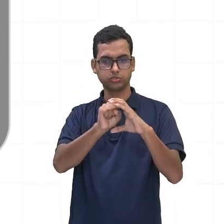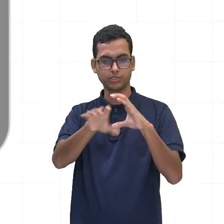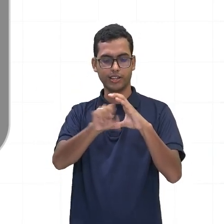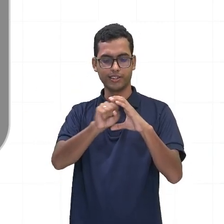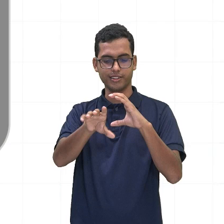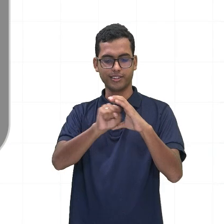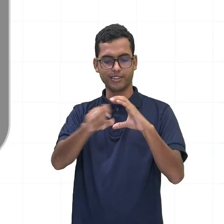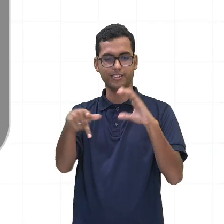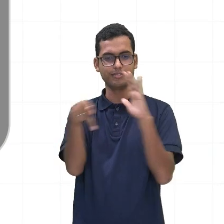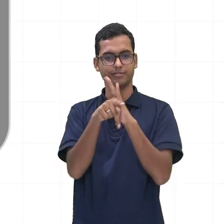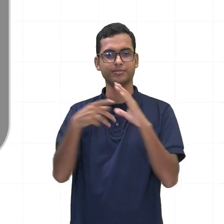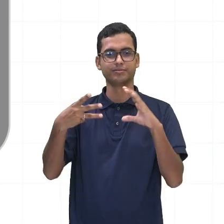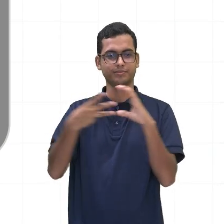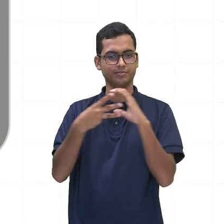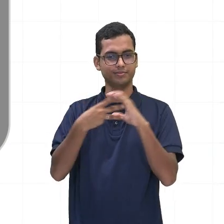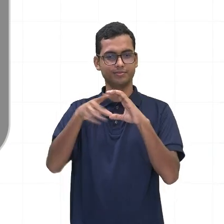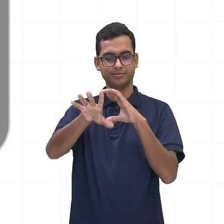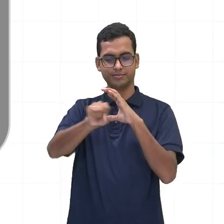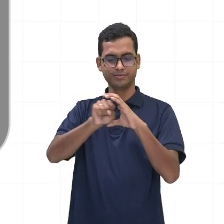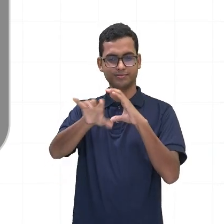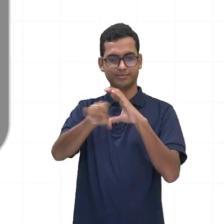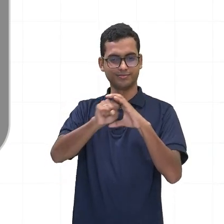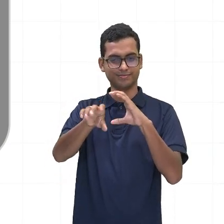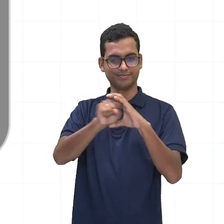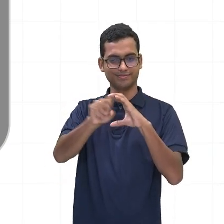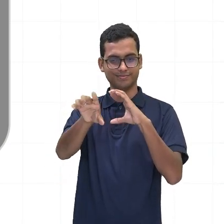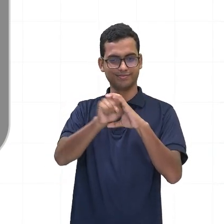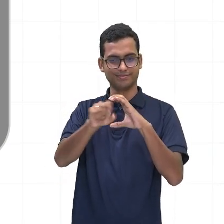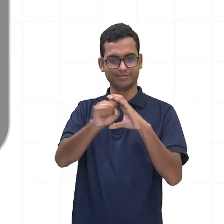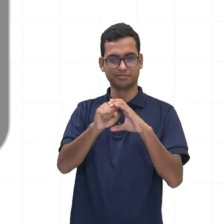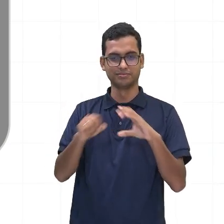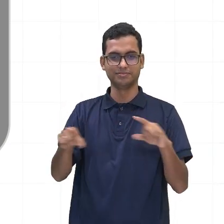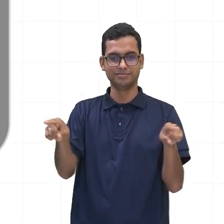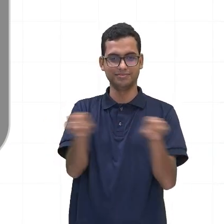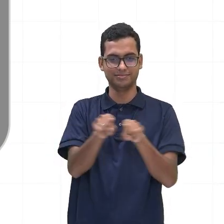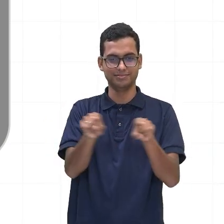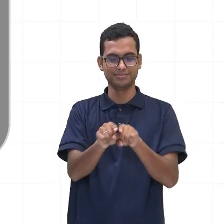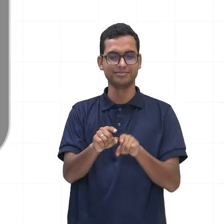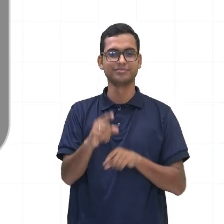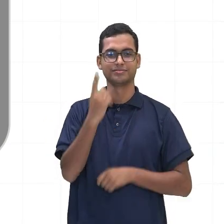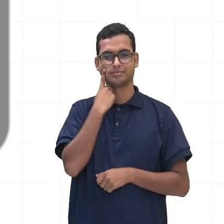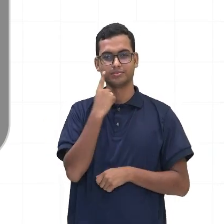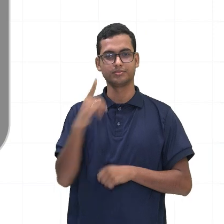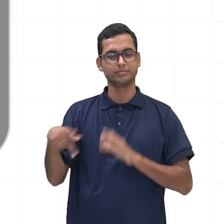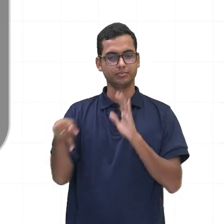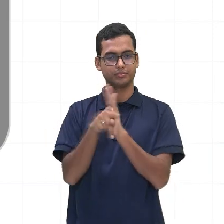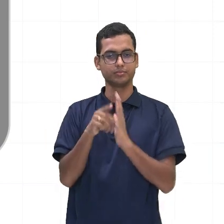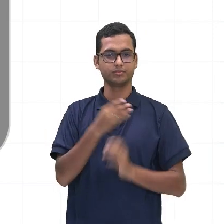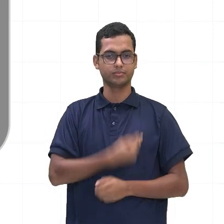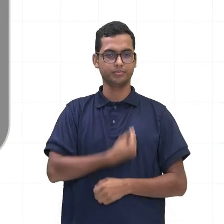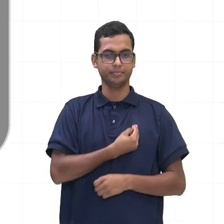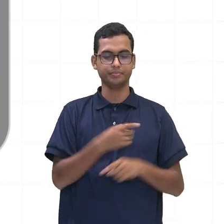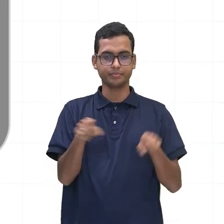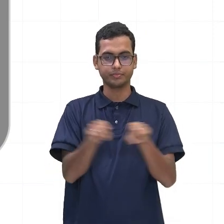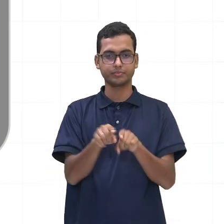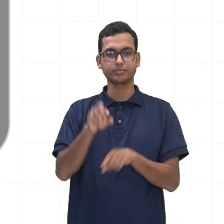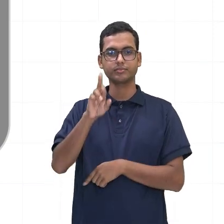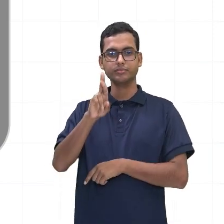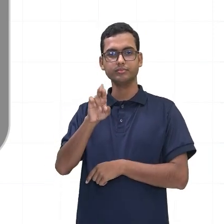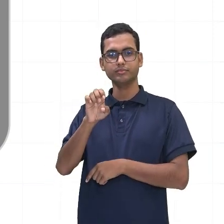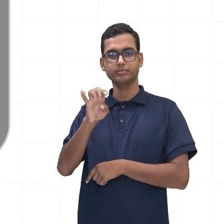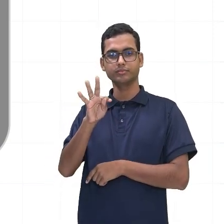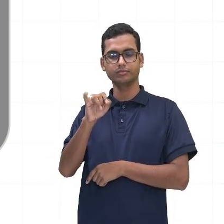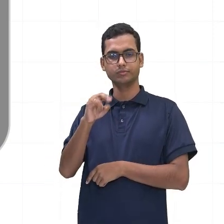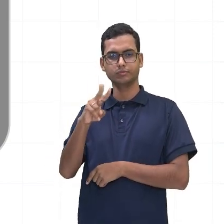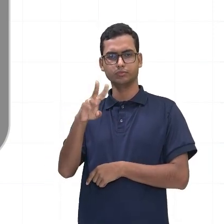maior parte da energia utilizada nas funções vitais. Temos aí também o retículo